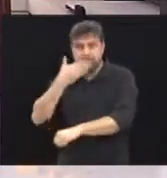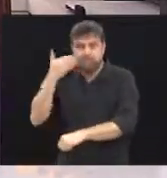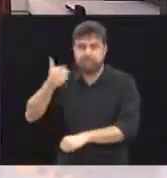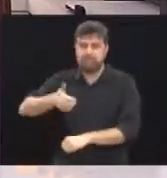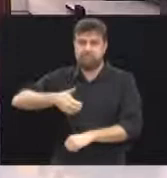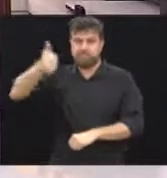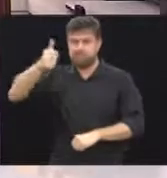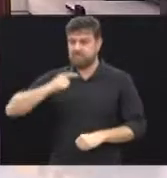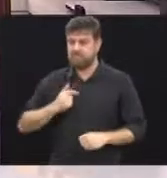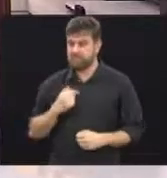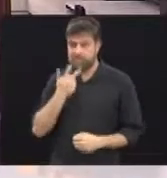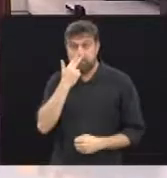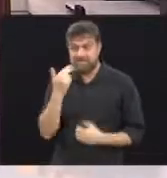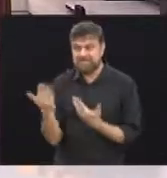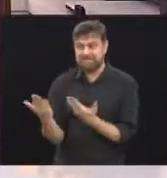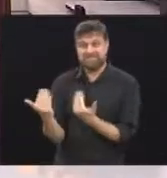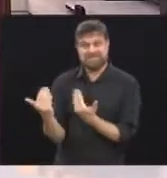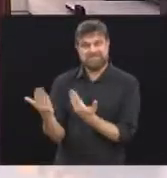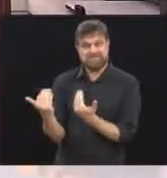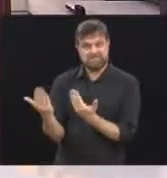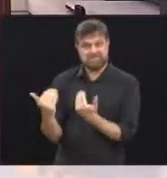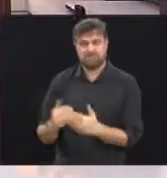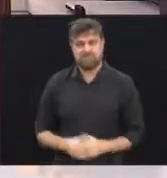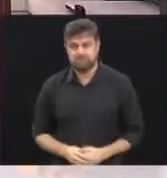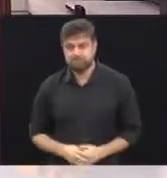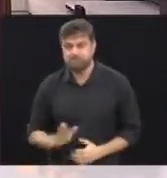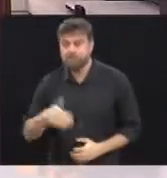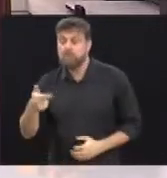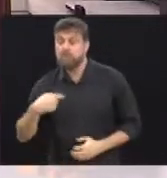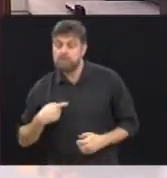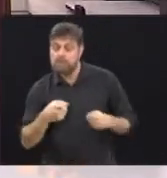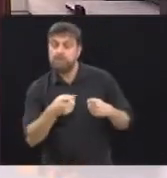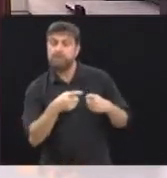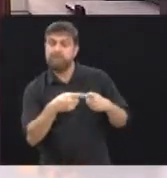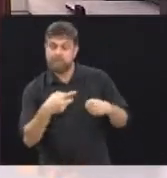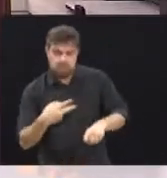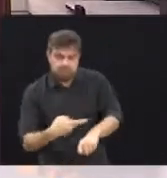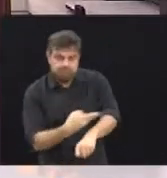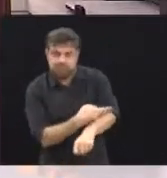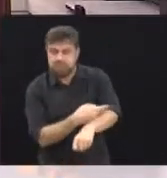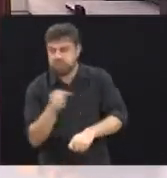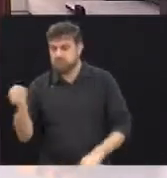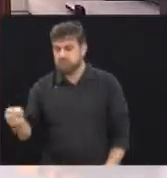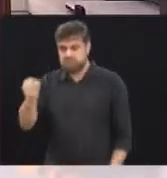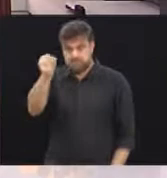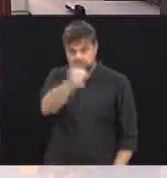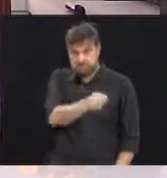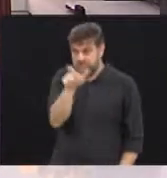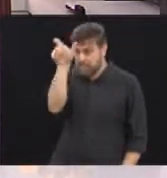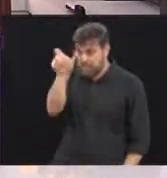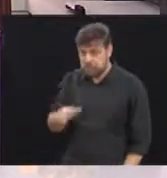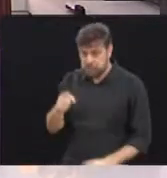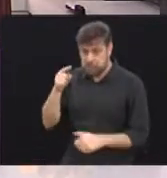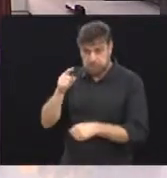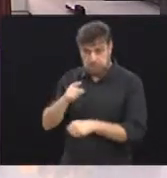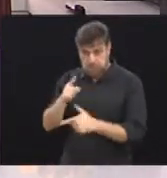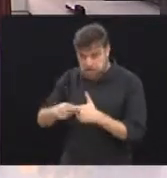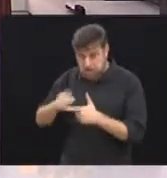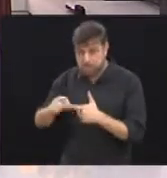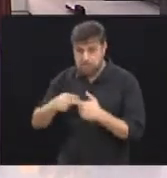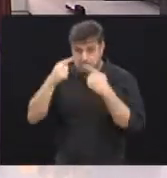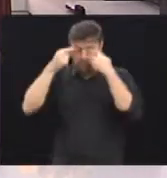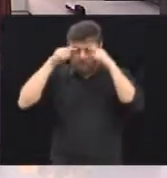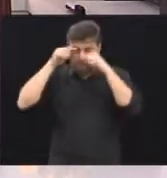e a ter uma aparência mais jovem, né? Quando que a gente encaminha para o cirurgião plástico? Casos mais avançados. Então, assim, por exemplo, uma flacidez